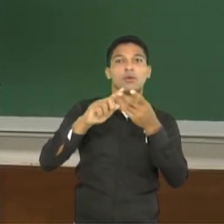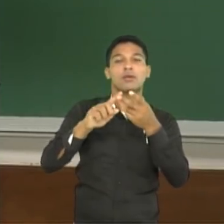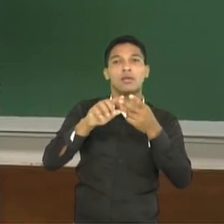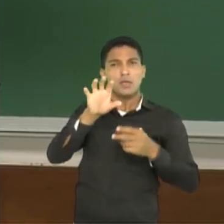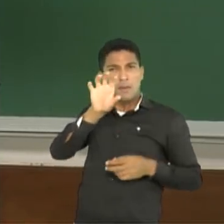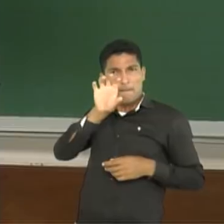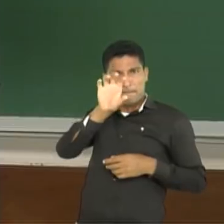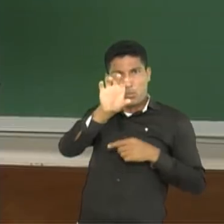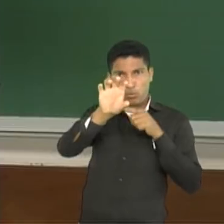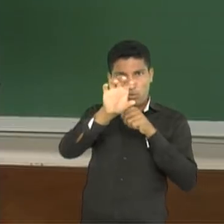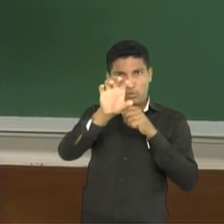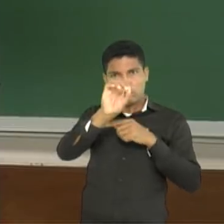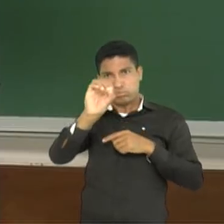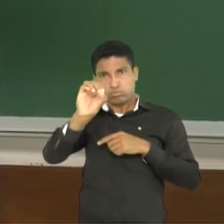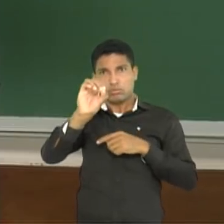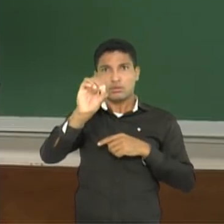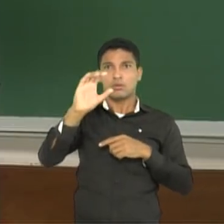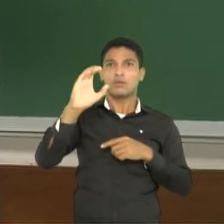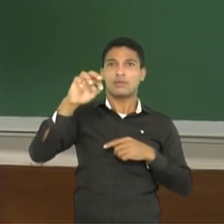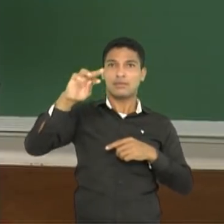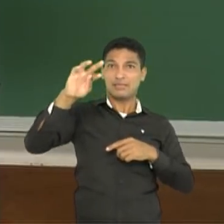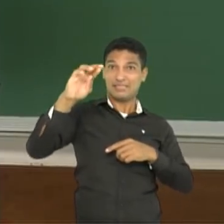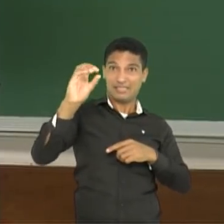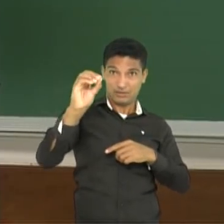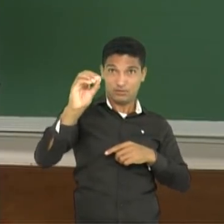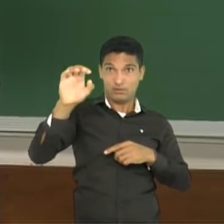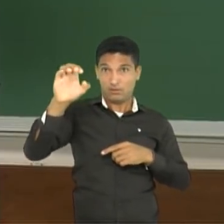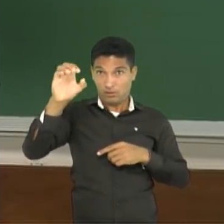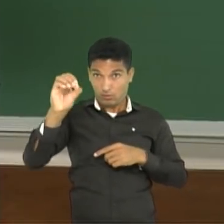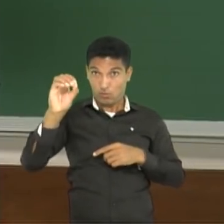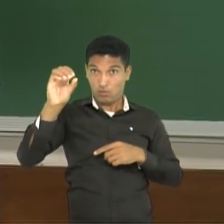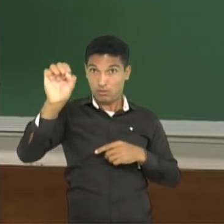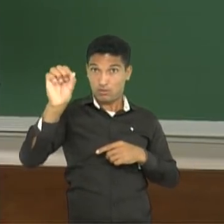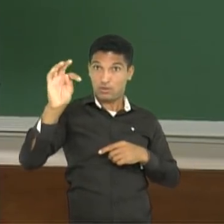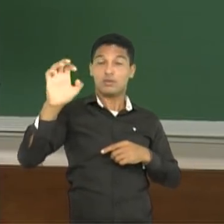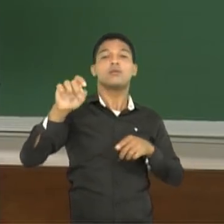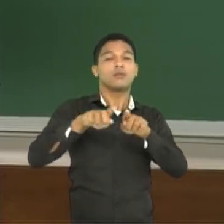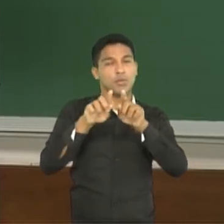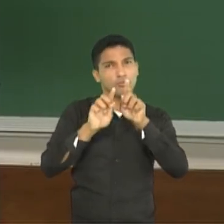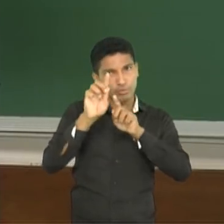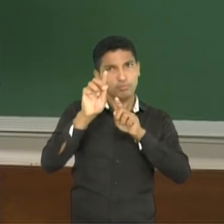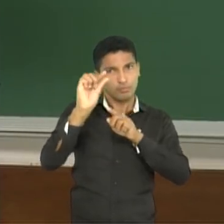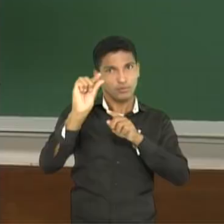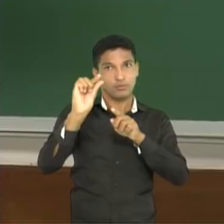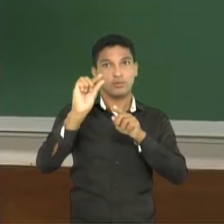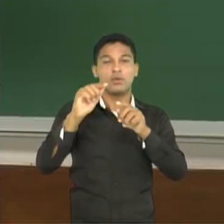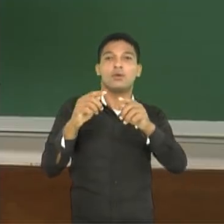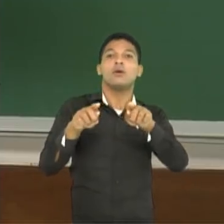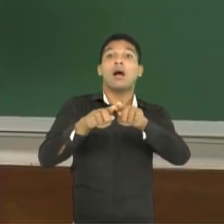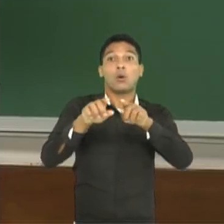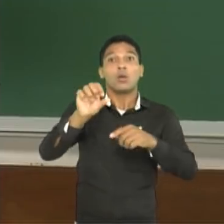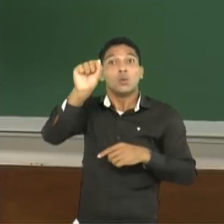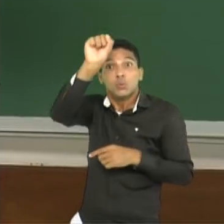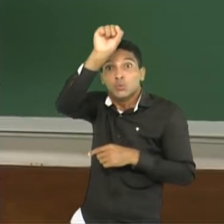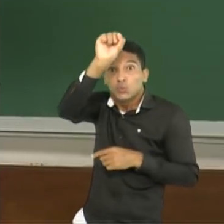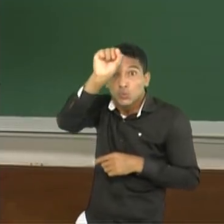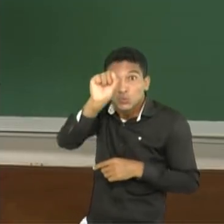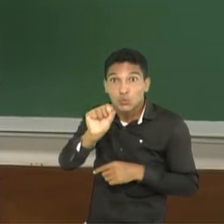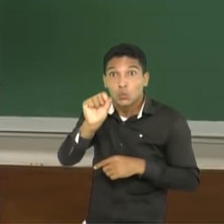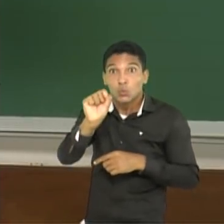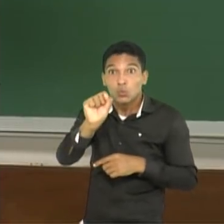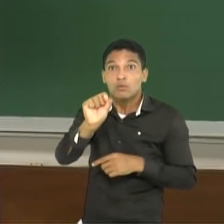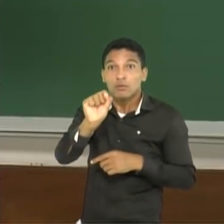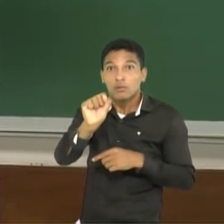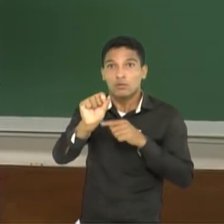mais significativo foi o da região Sul. E a região Sudeste, que era onde se concentrava a maior quantidade de indústrias,